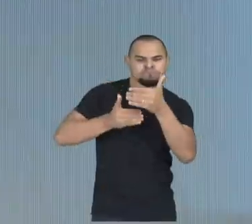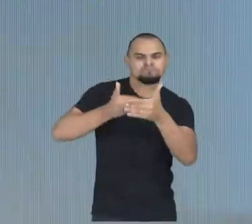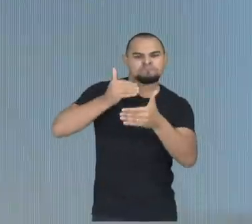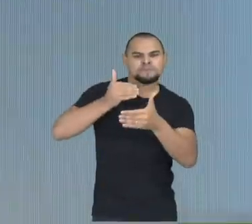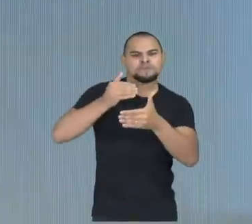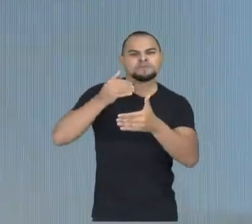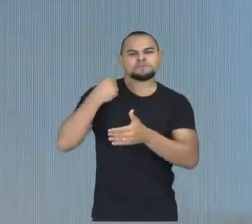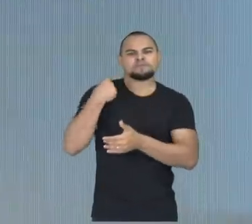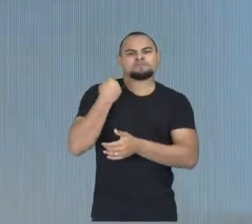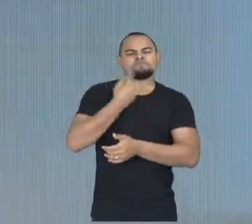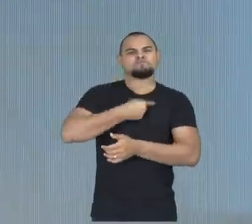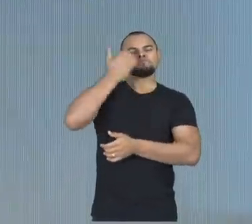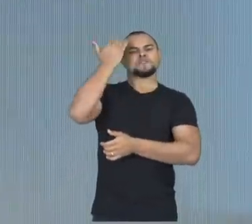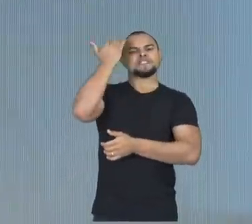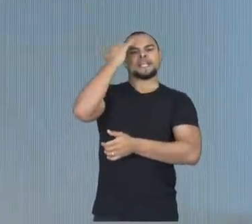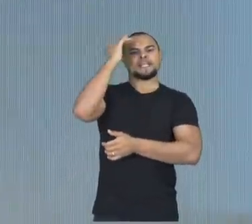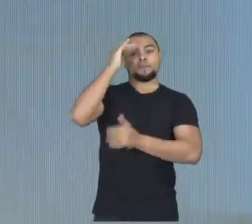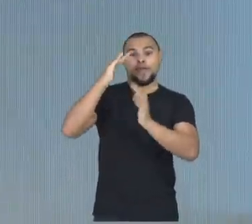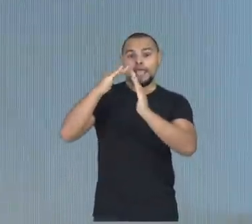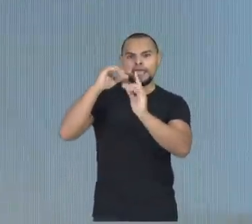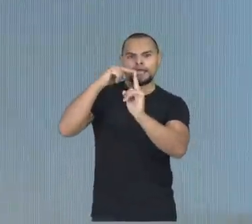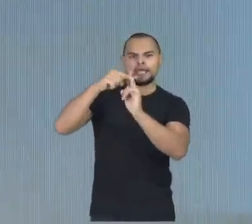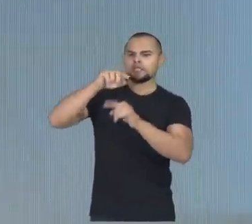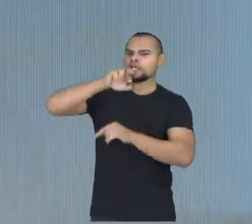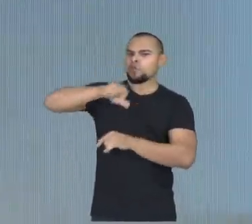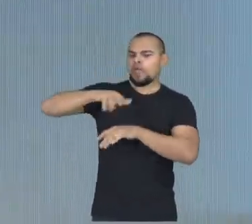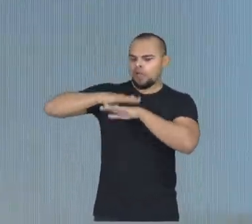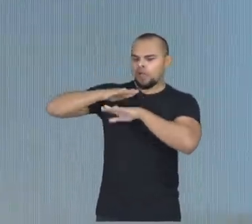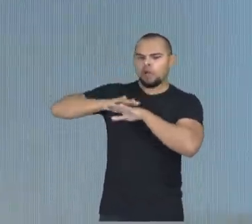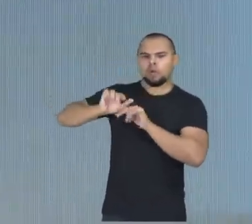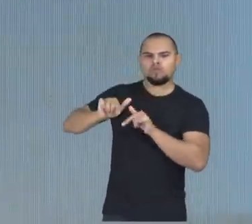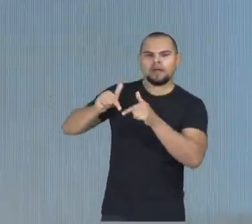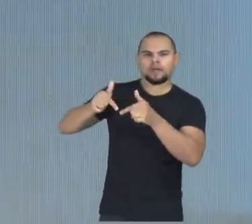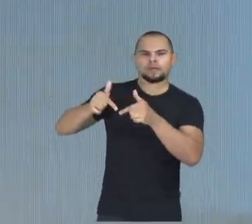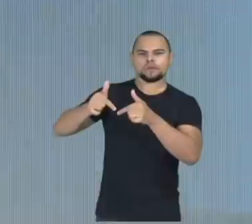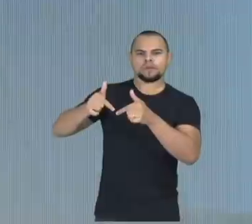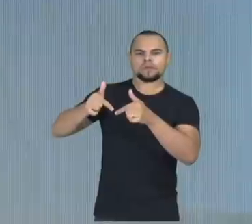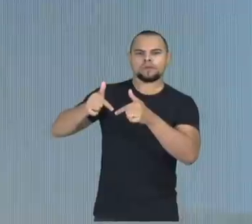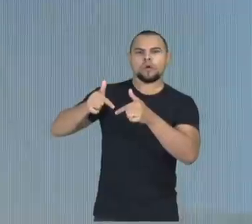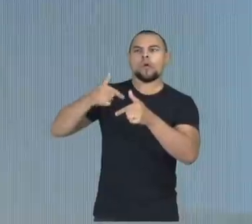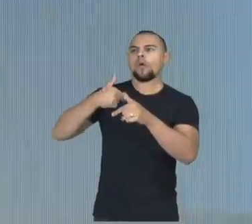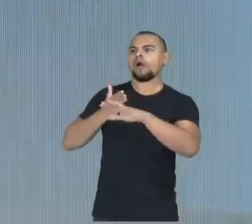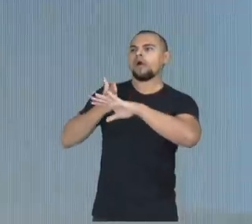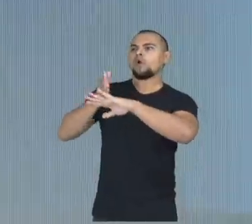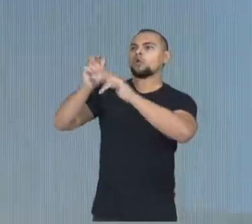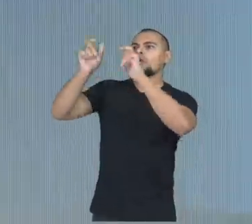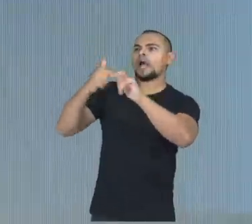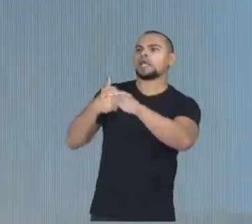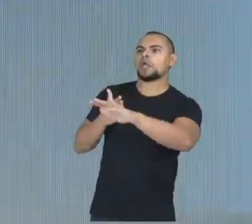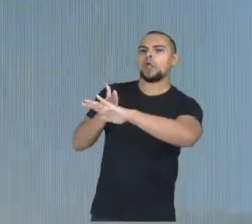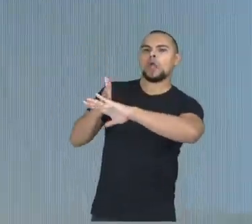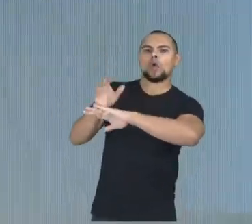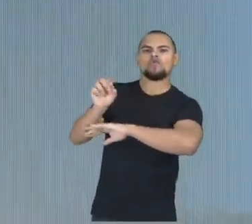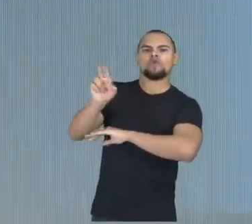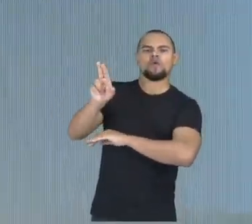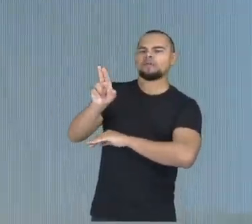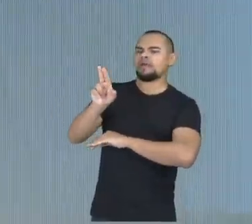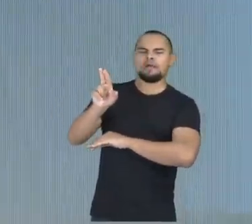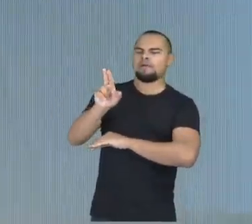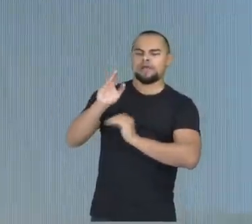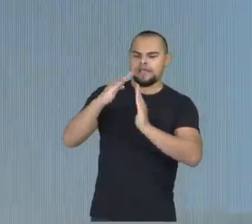ser. Igreja não é o que eu faço. Igreja não é onde eu vou. Igreja é quem eu